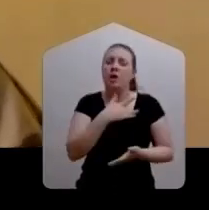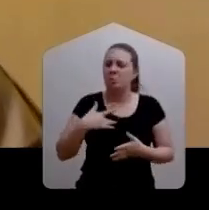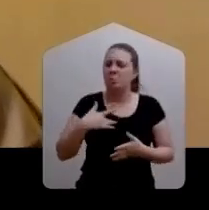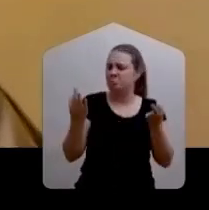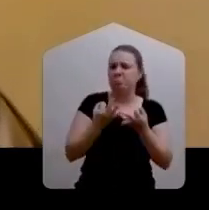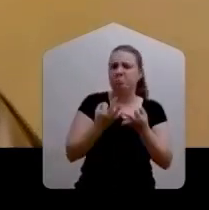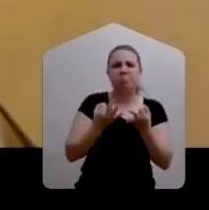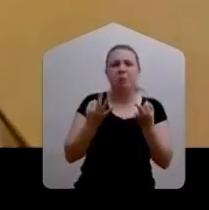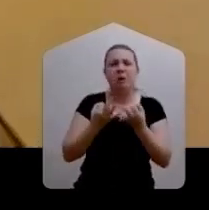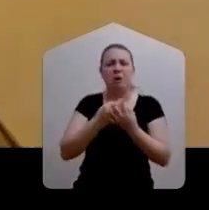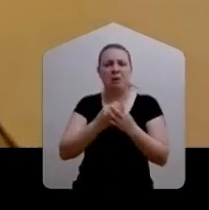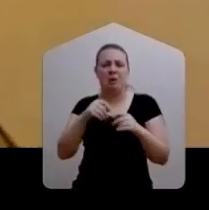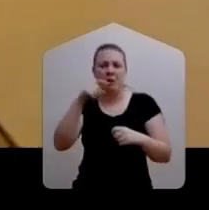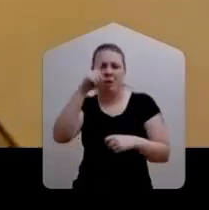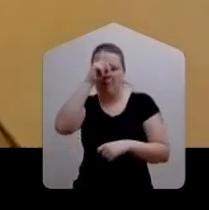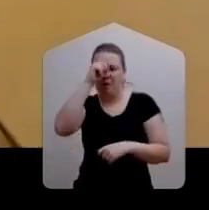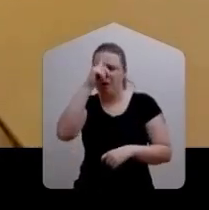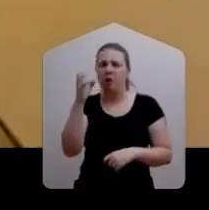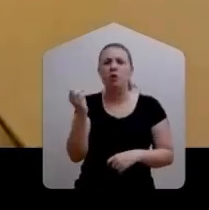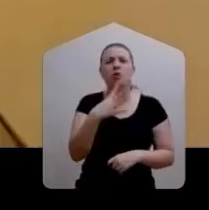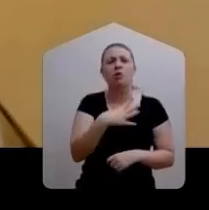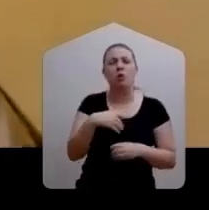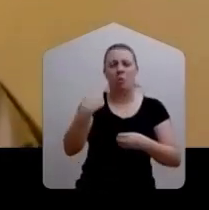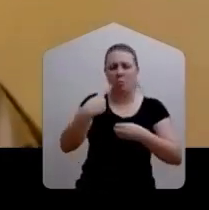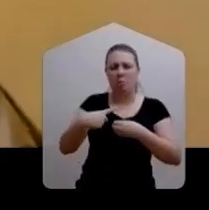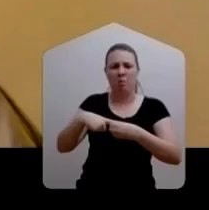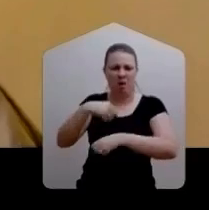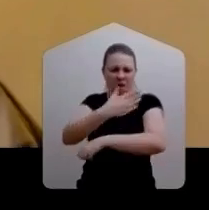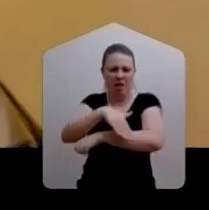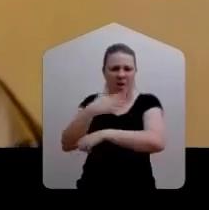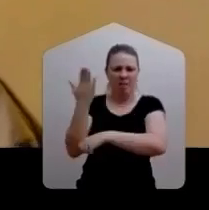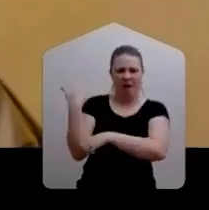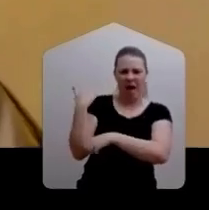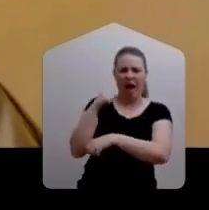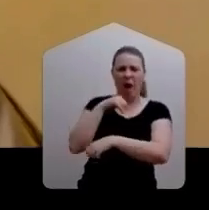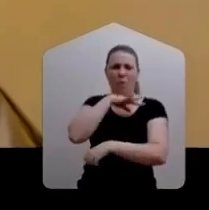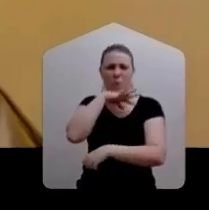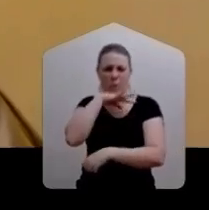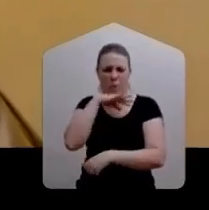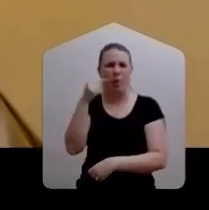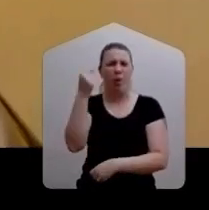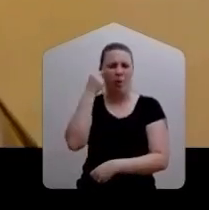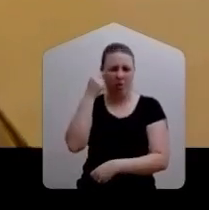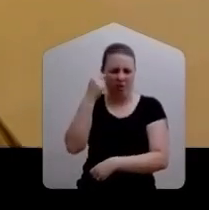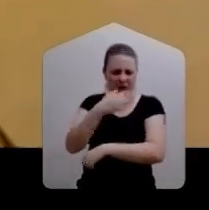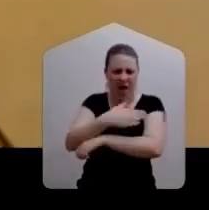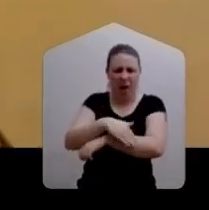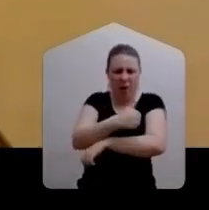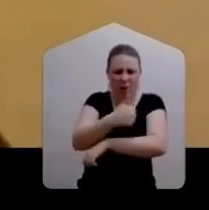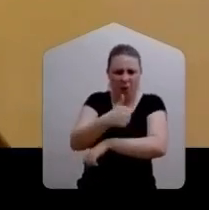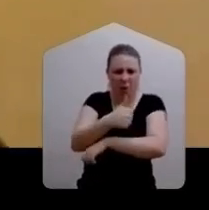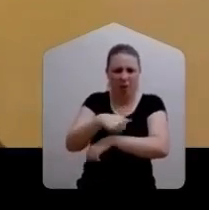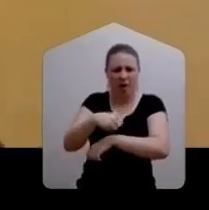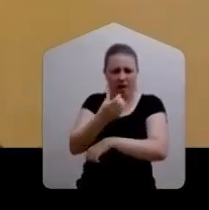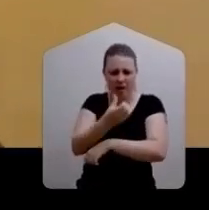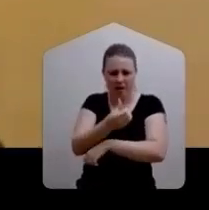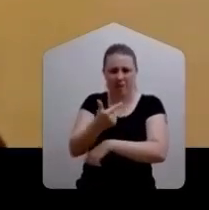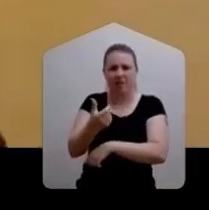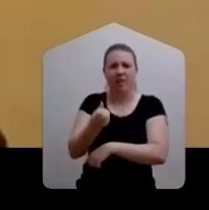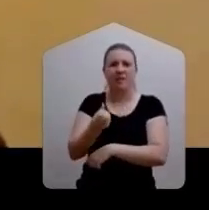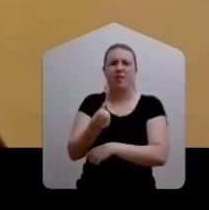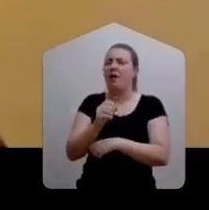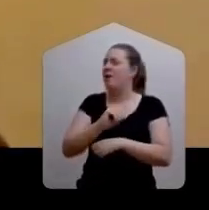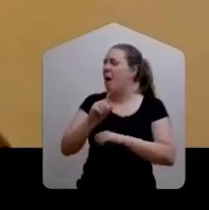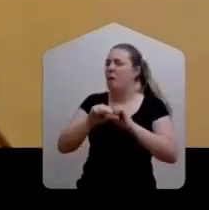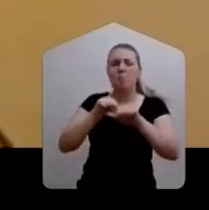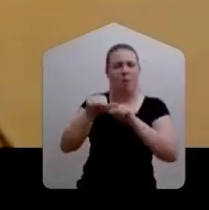está perfeita, hospital novo saindo na cidade. Os asfaltos eram ruins demais. Pensa aquela rua 1, essa 26, né?